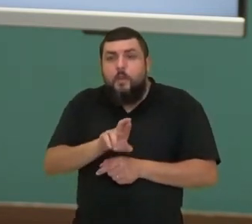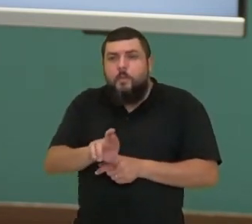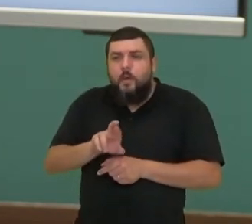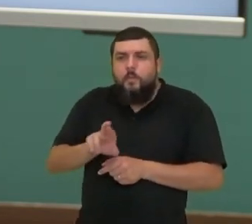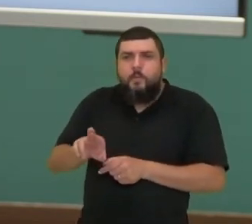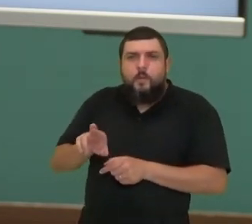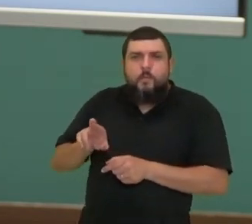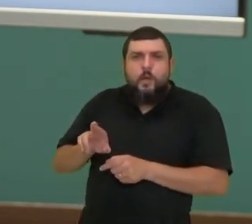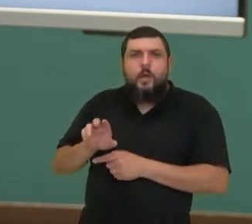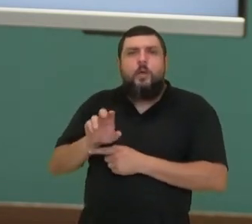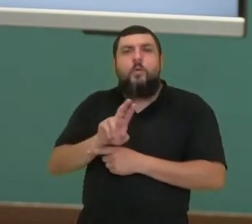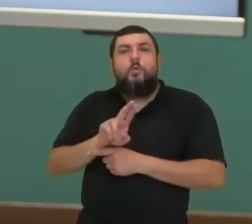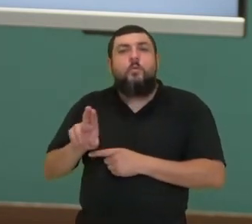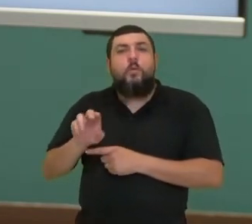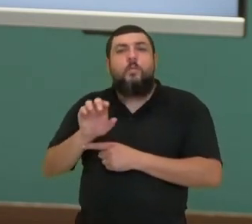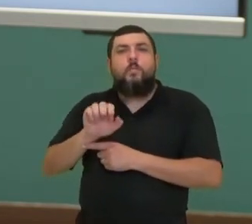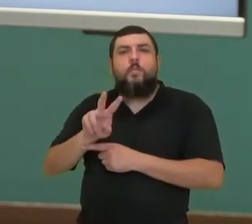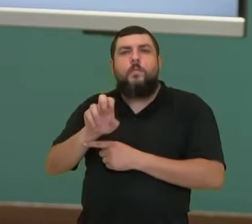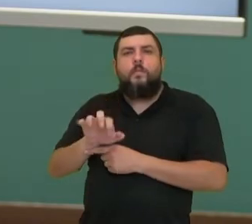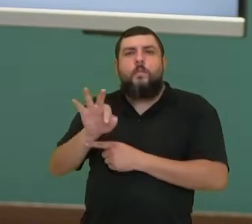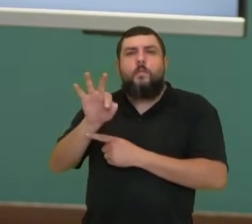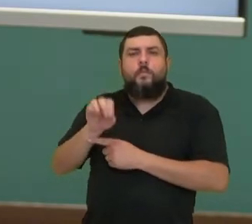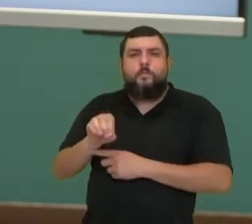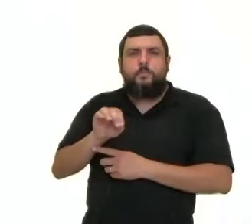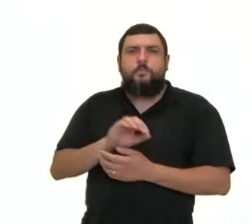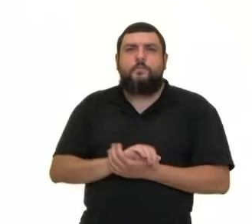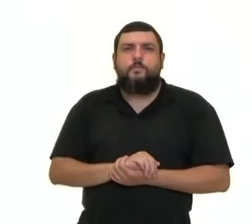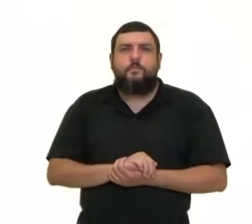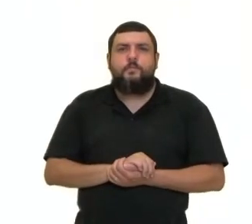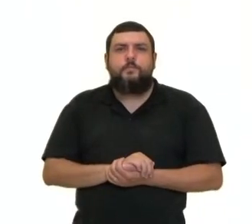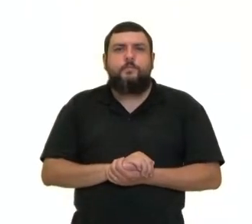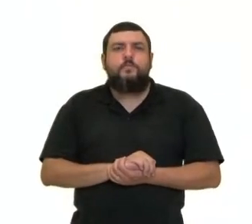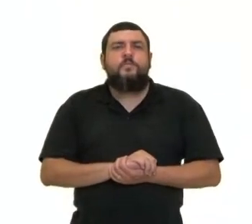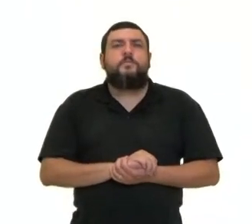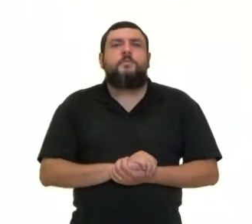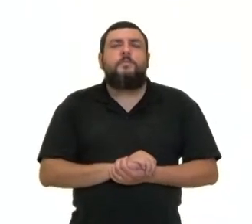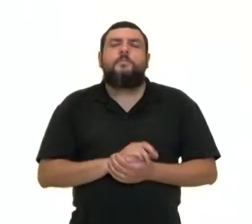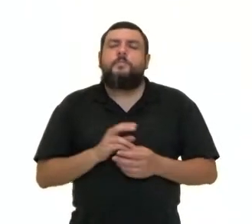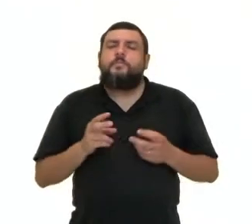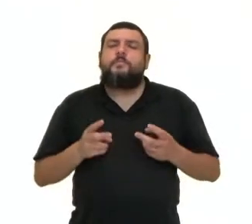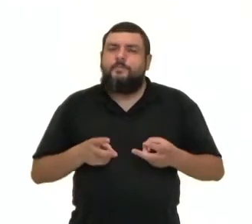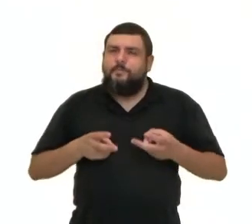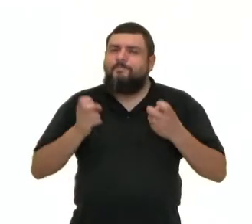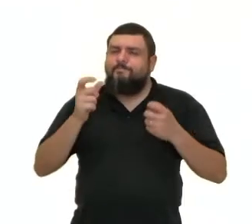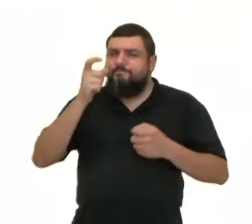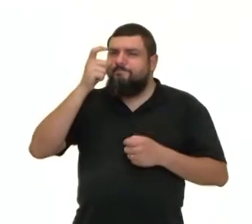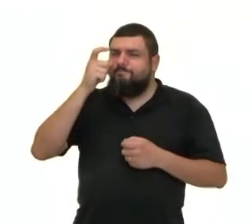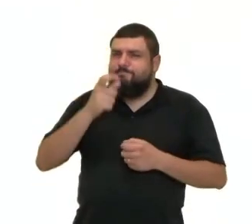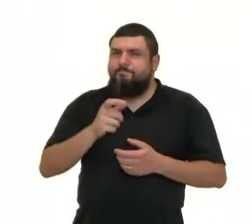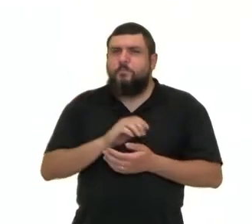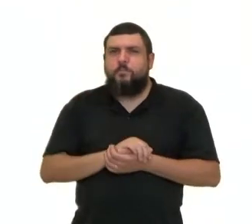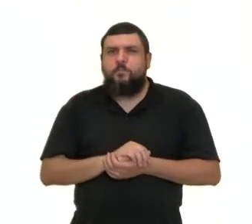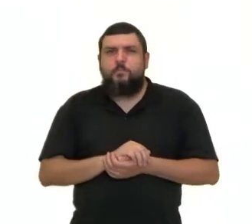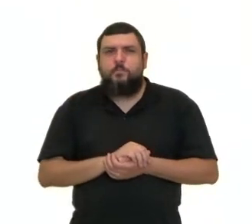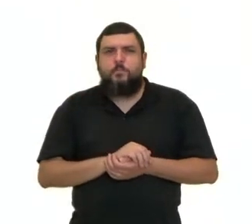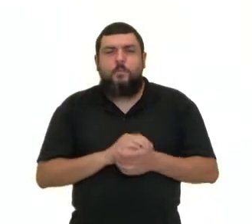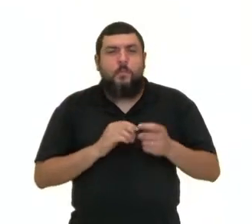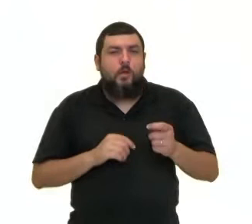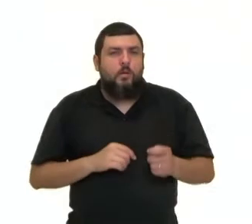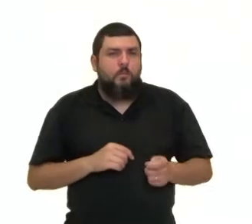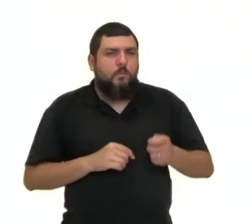de evento, ok? Então veja que interessante, nós dizemos que uma moeda ela